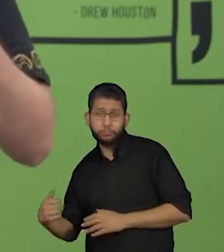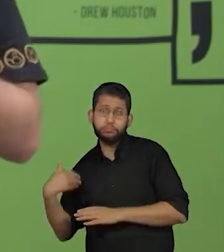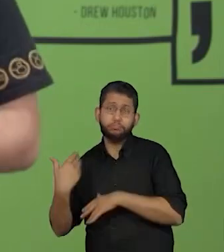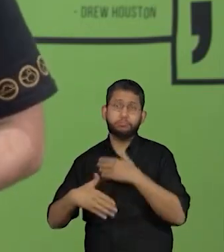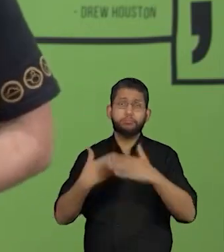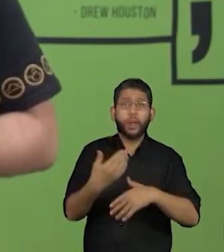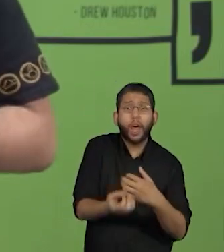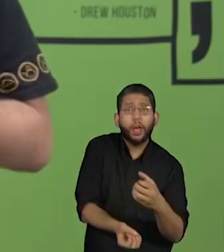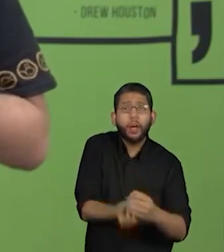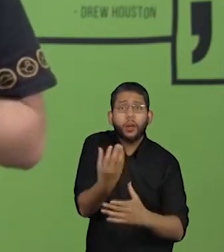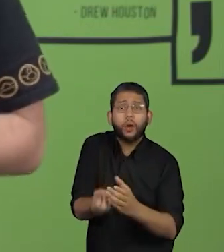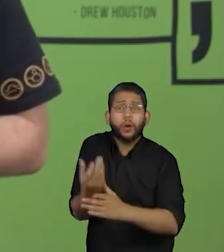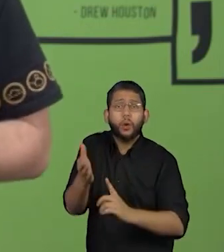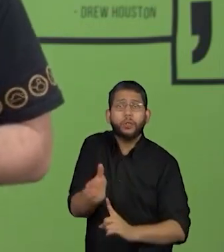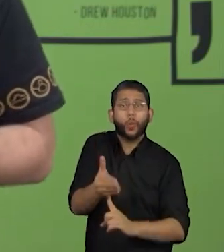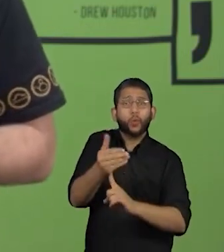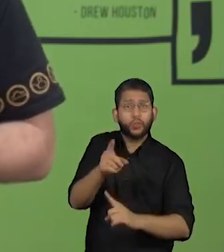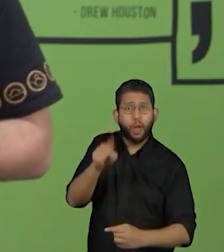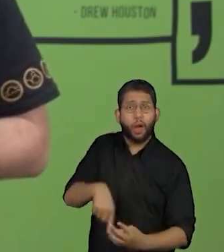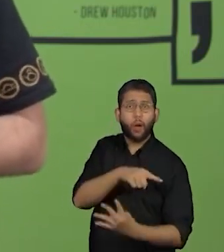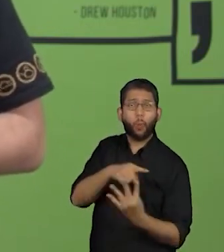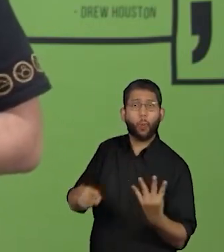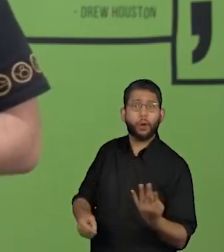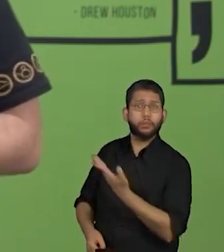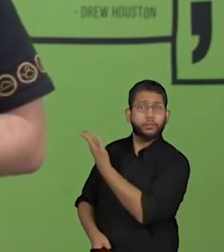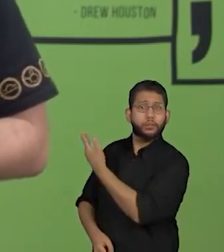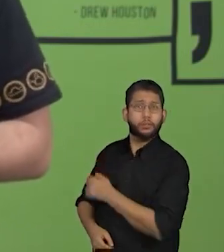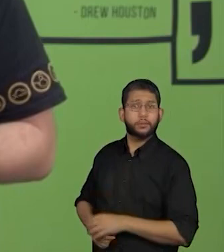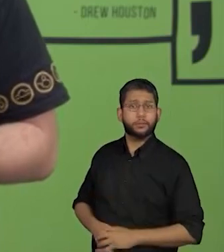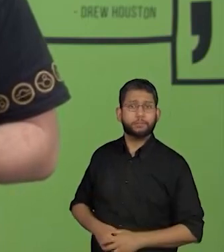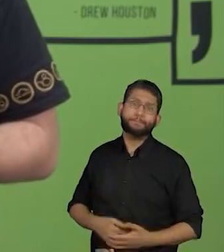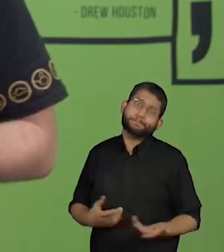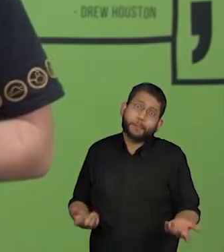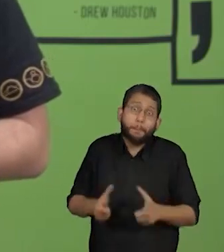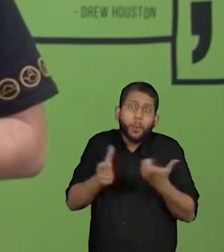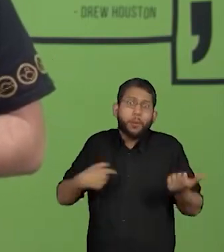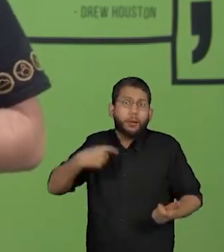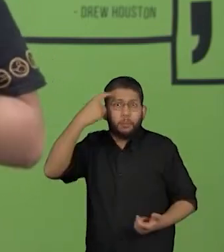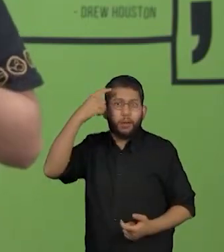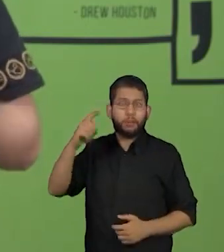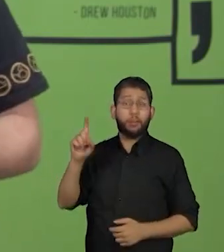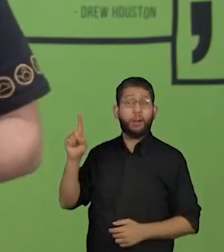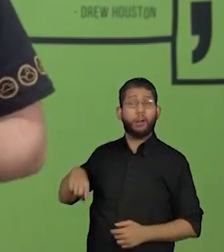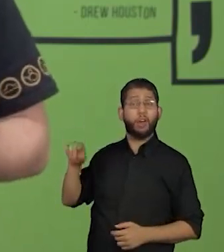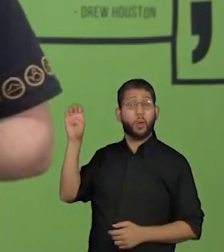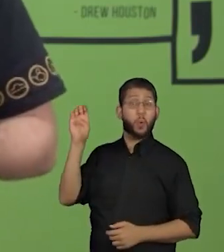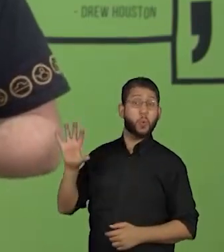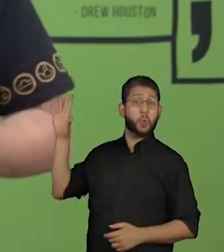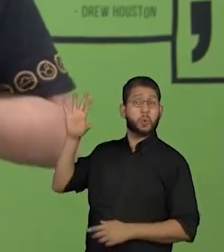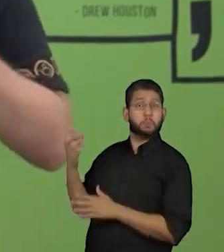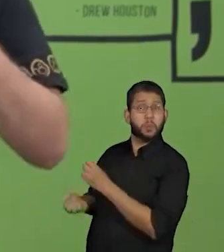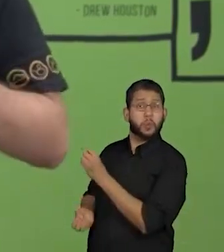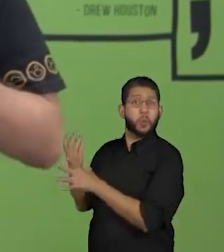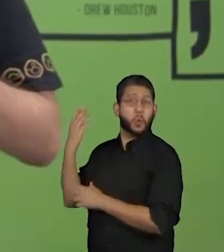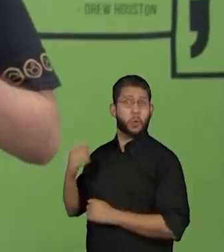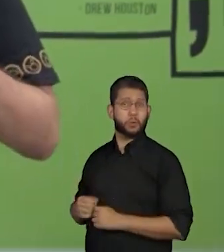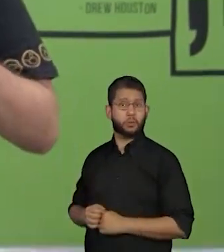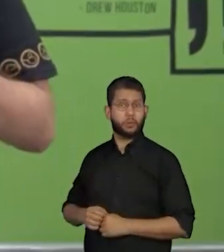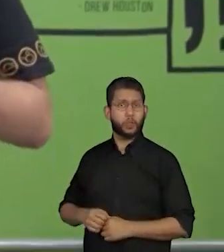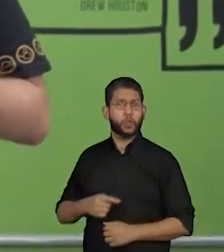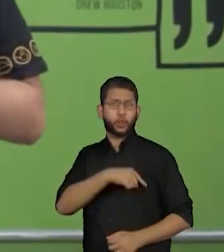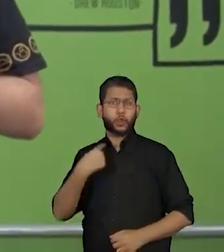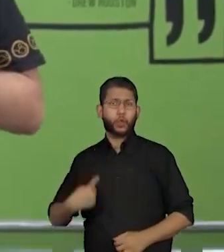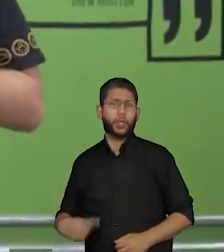geralmente a gente associa, a gente atribui essa autoria aos europeus, asiáticos, norte-americanos. Dificilmente a